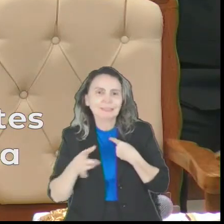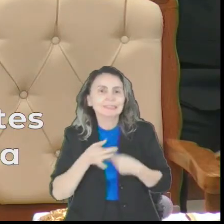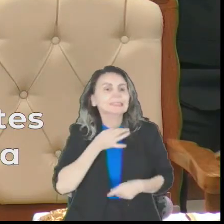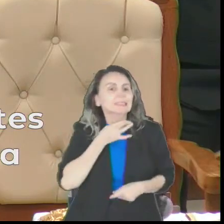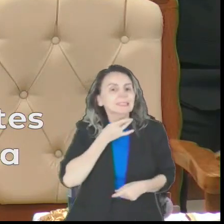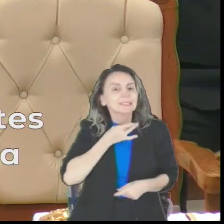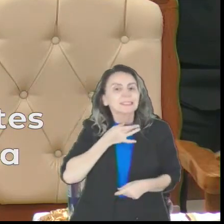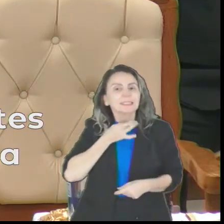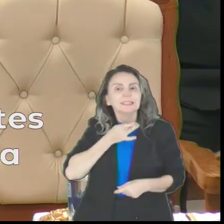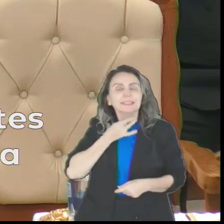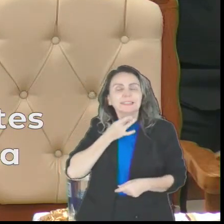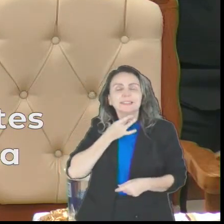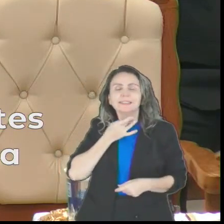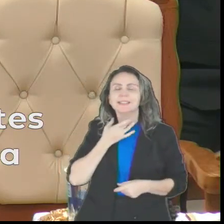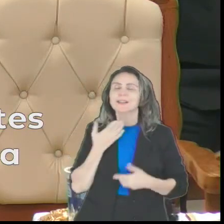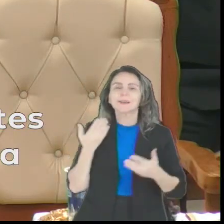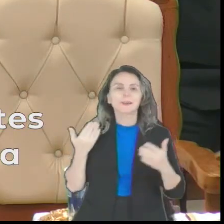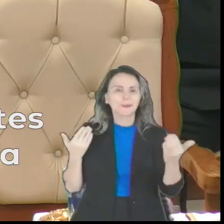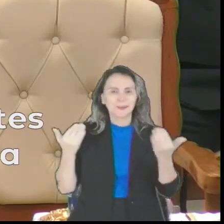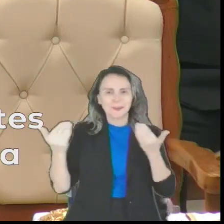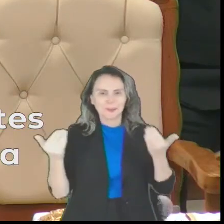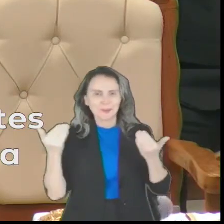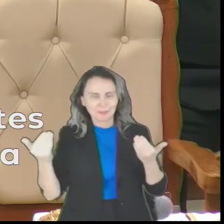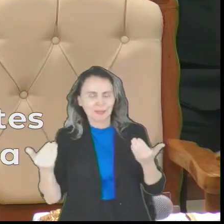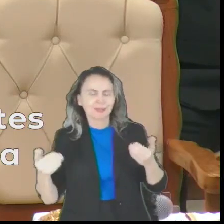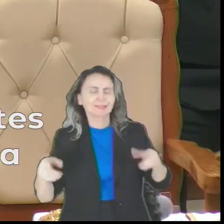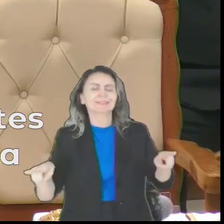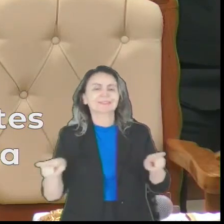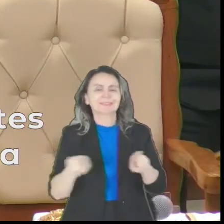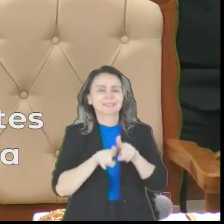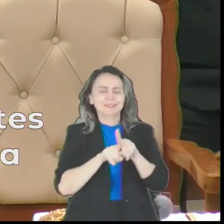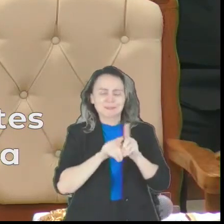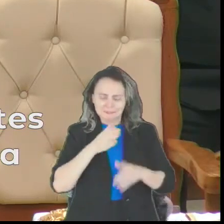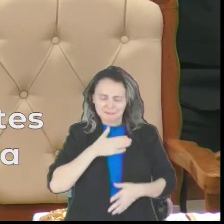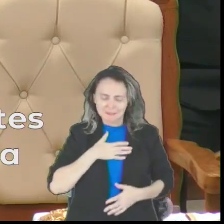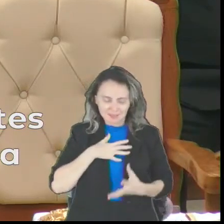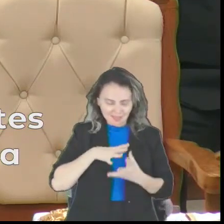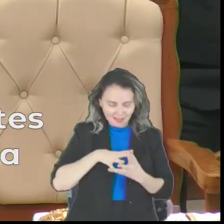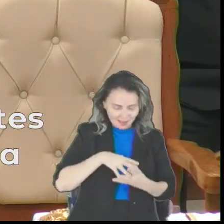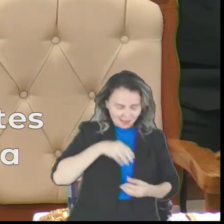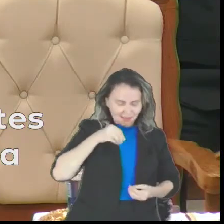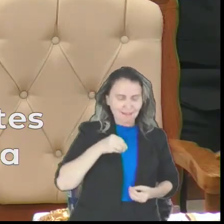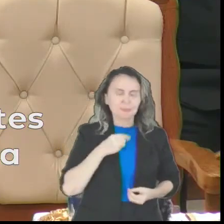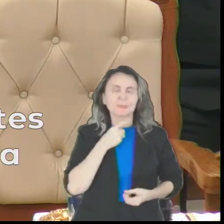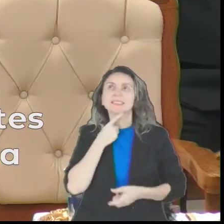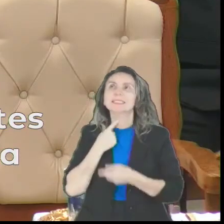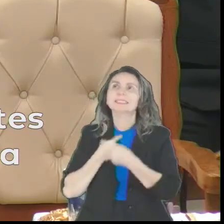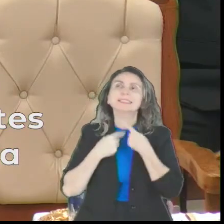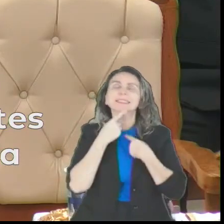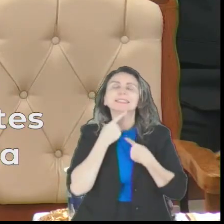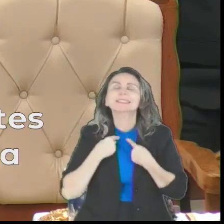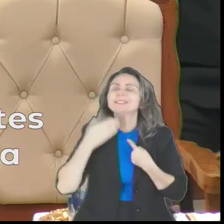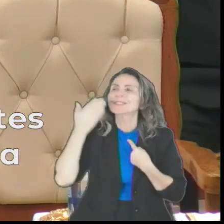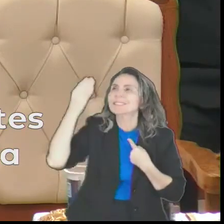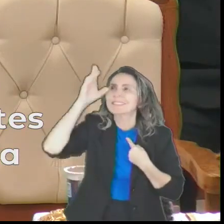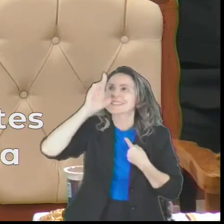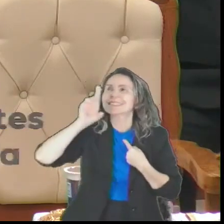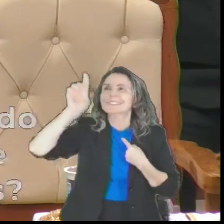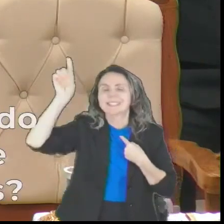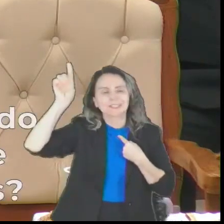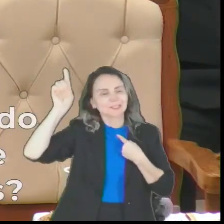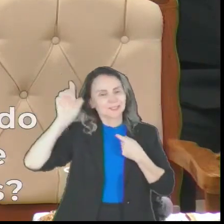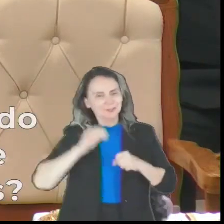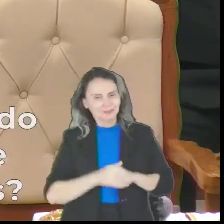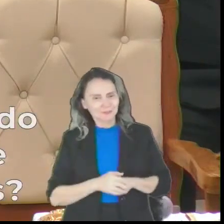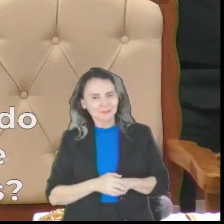assim suspira a minha alma por ti, ó Deus. E no versículo 2, parte